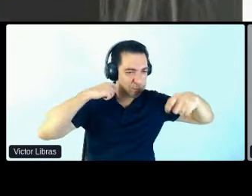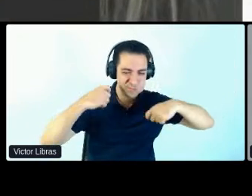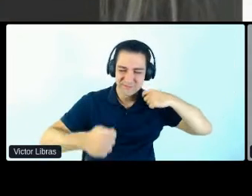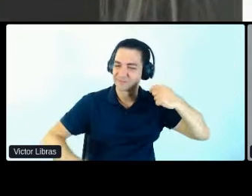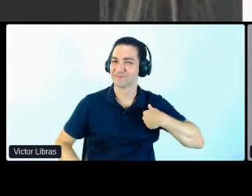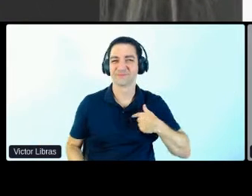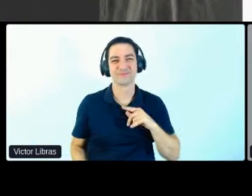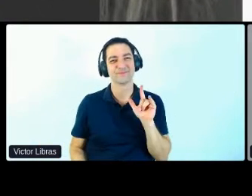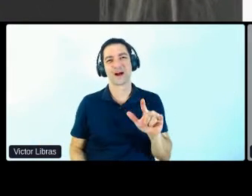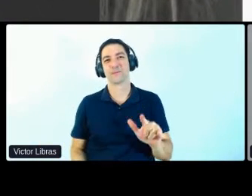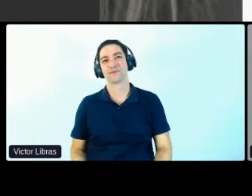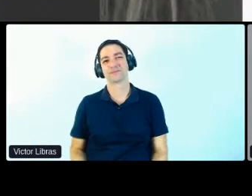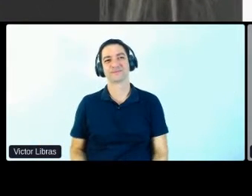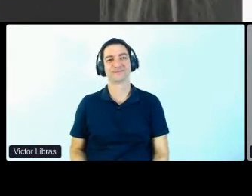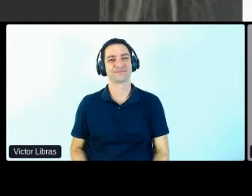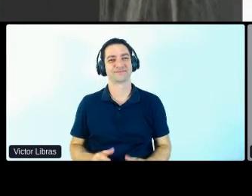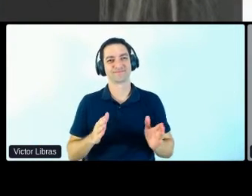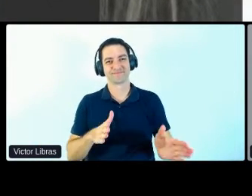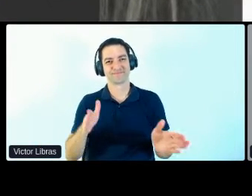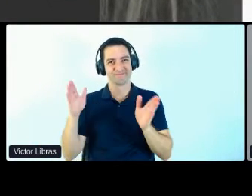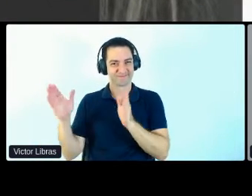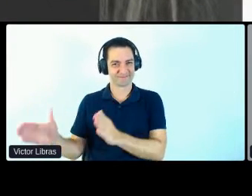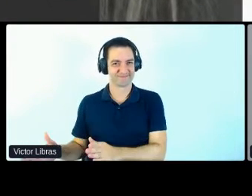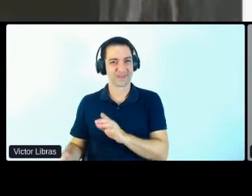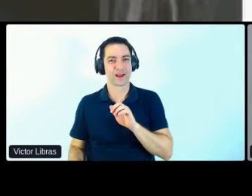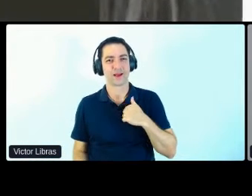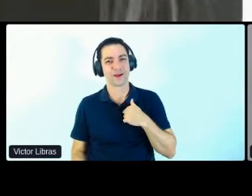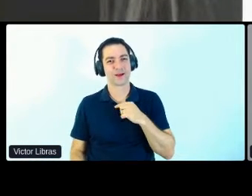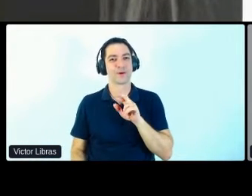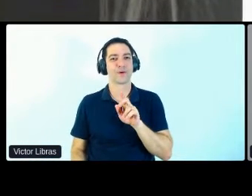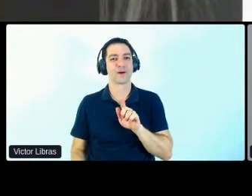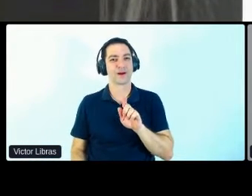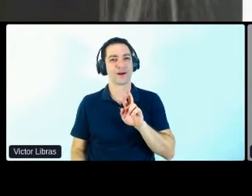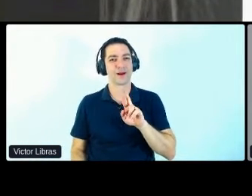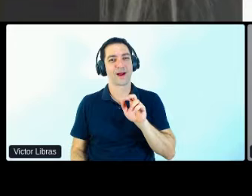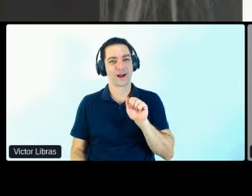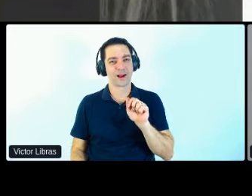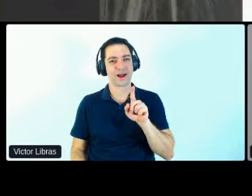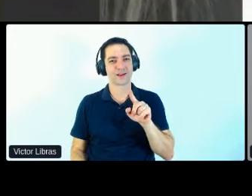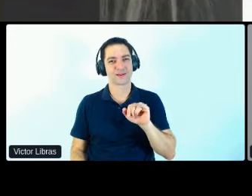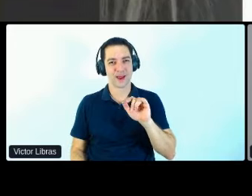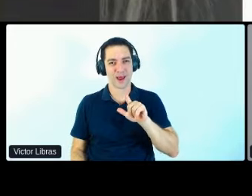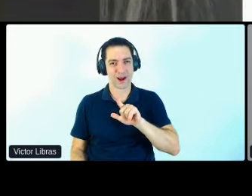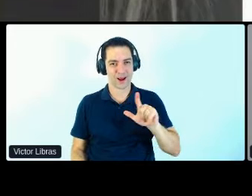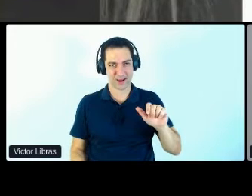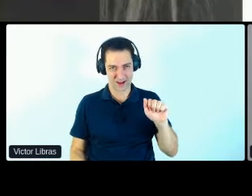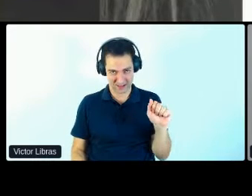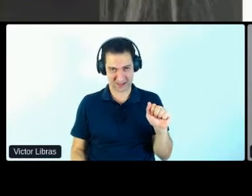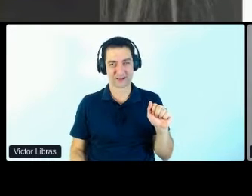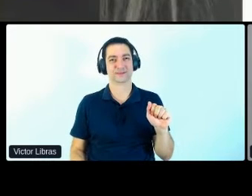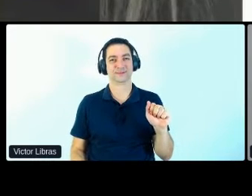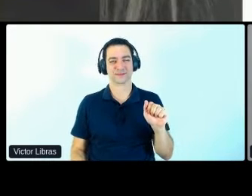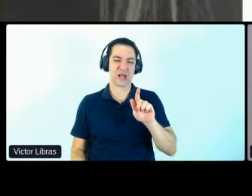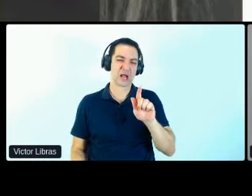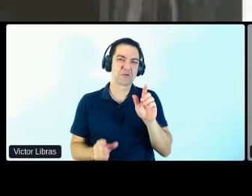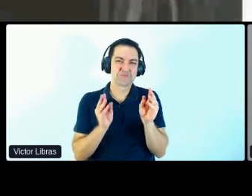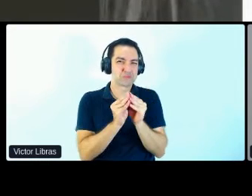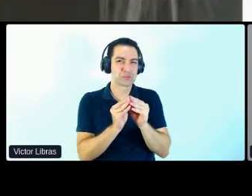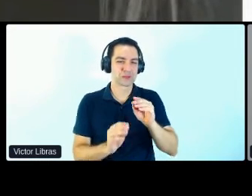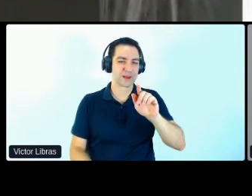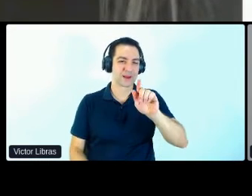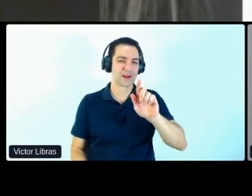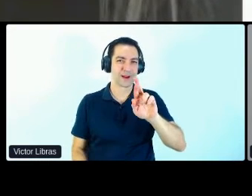Bom, eu sou a Graziella, ou Gra, né? Eu sou uma mulher branca, de cabelos